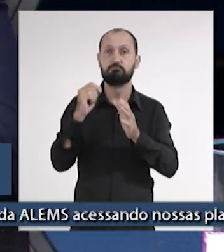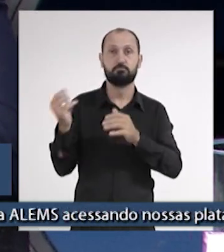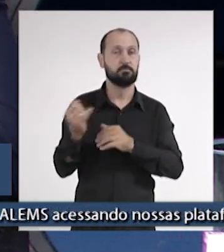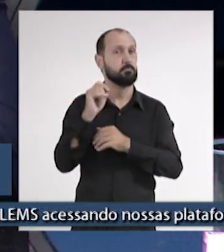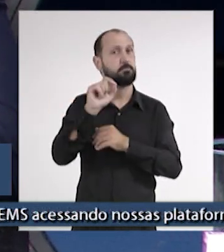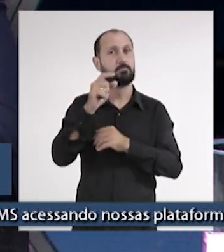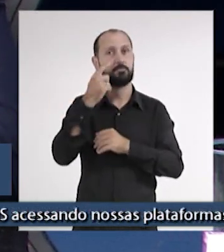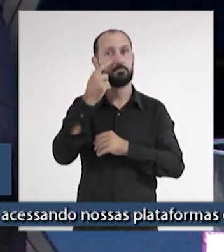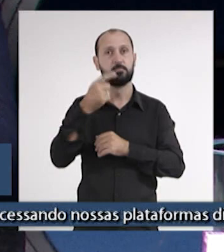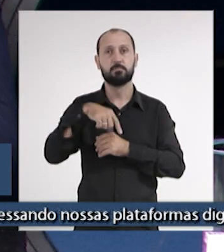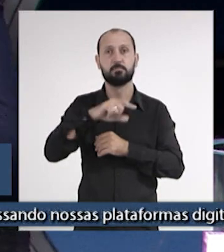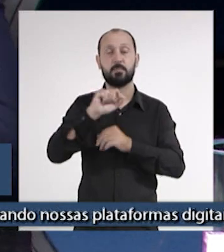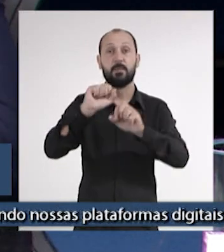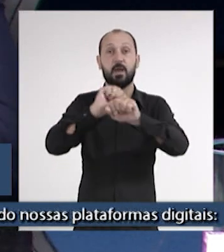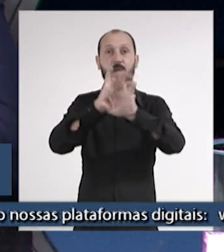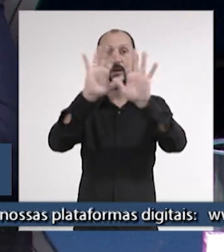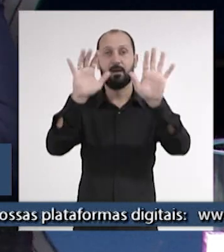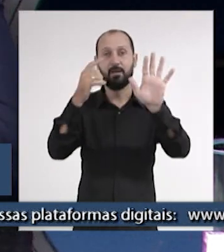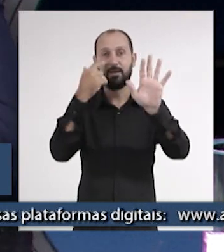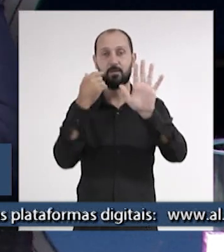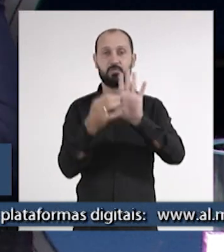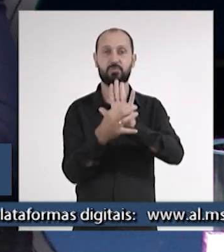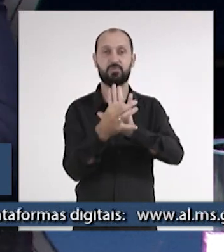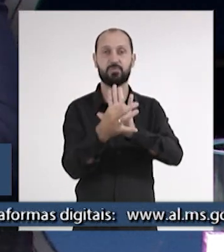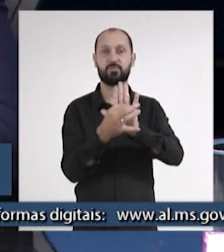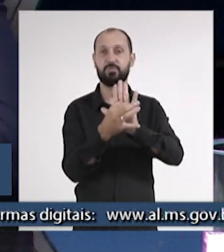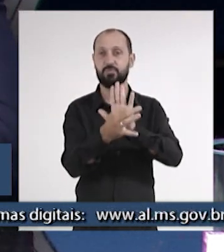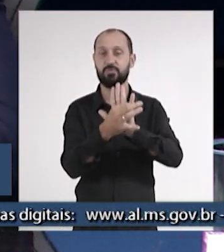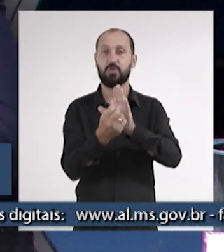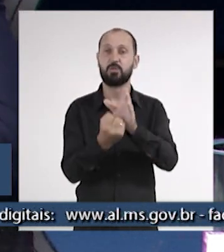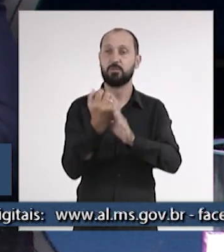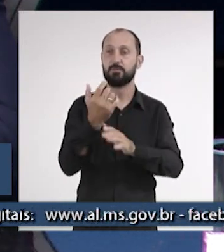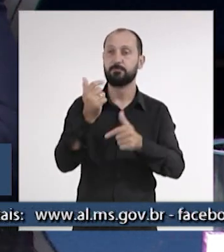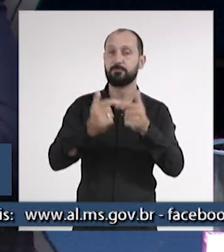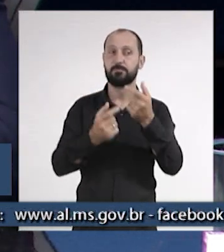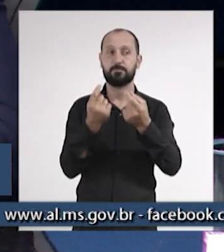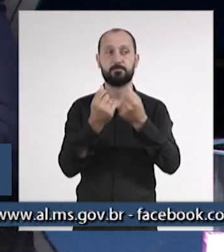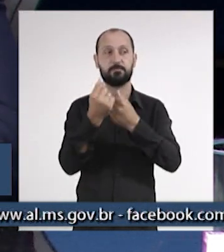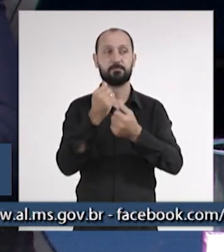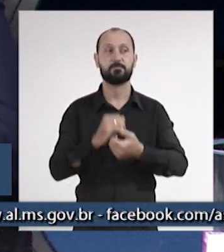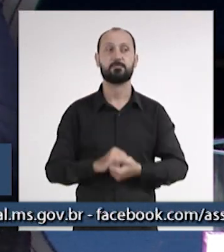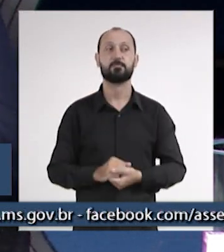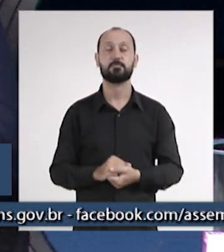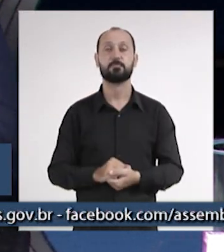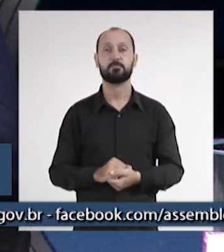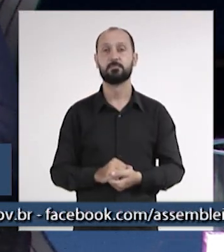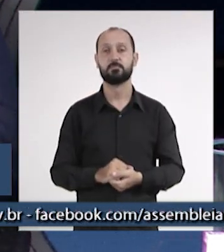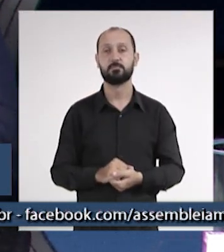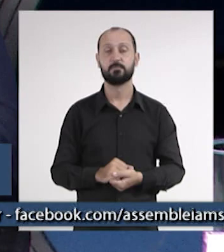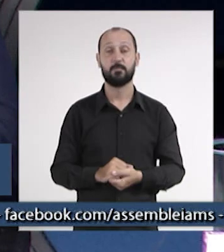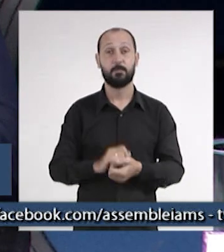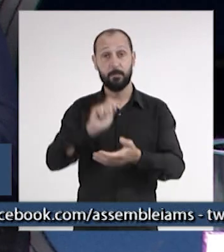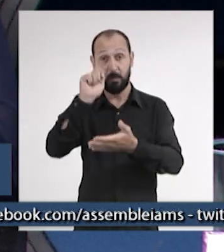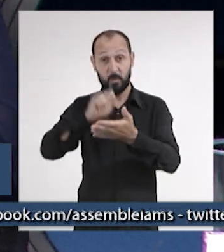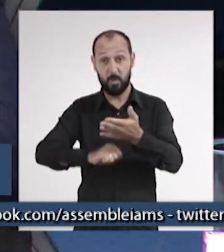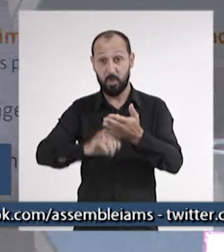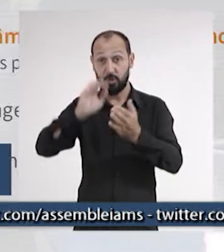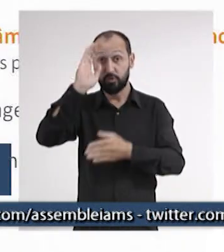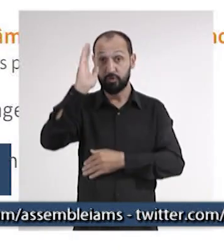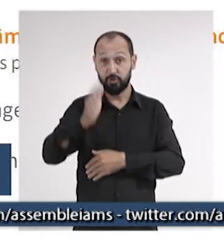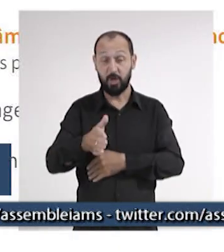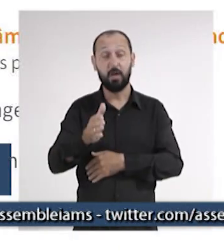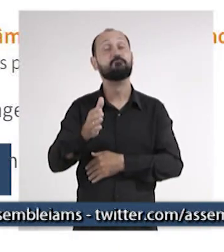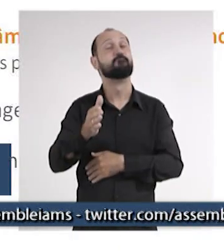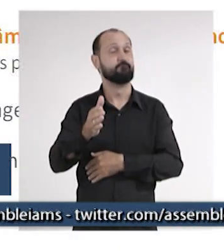importante para a clareza da sua proposta e formulação de suas precificações. O acordo direto é